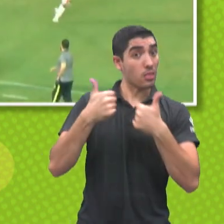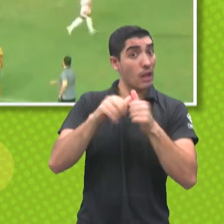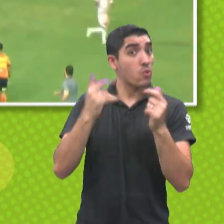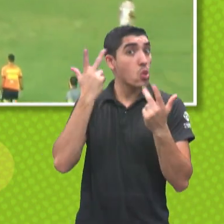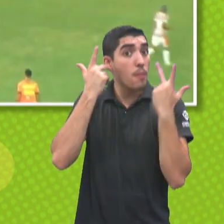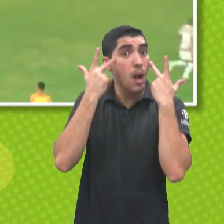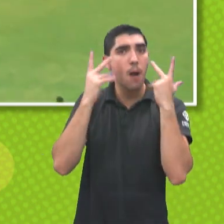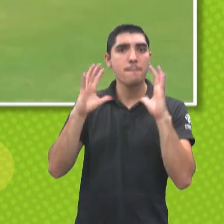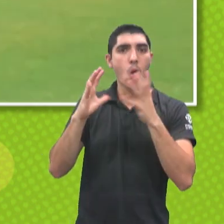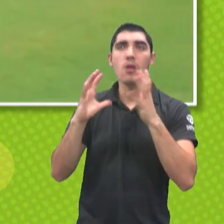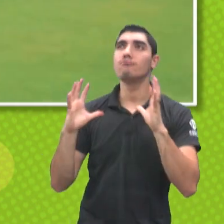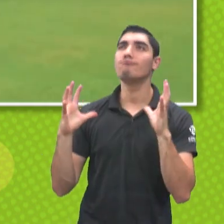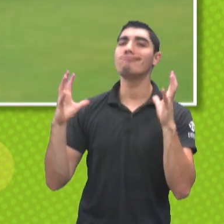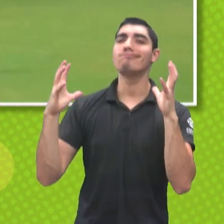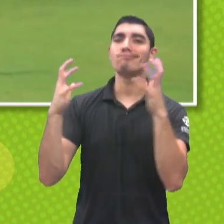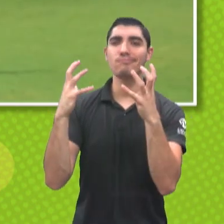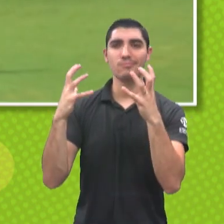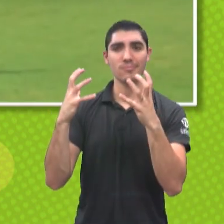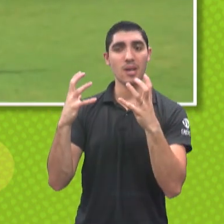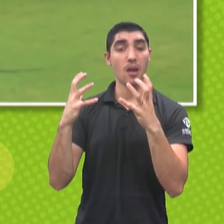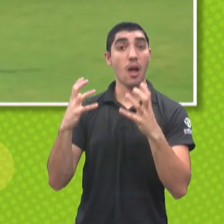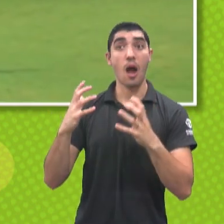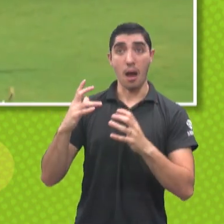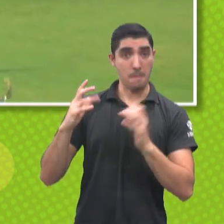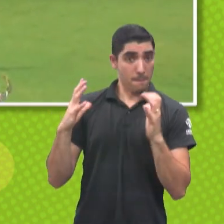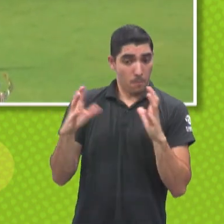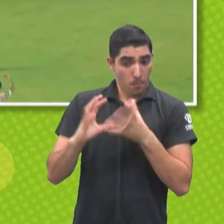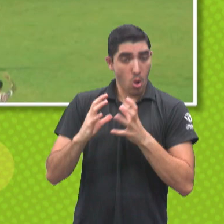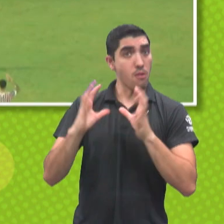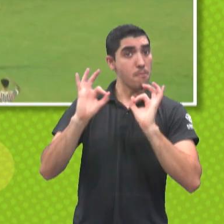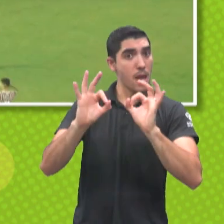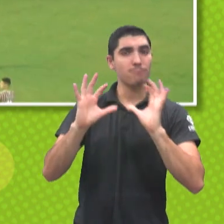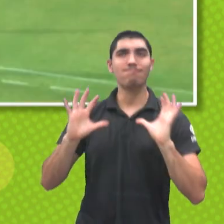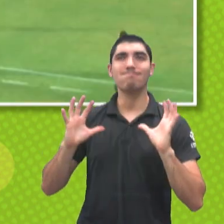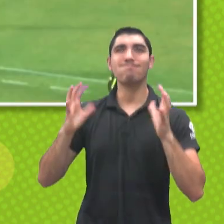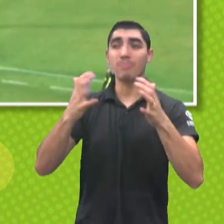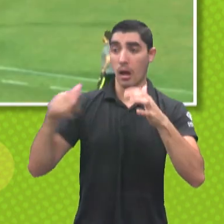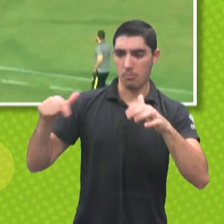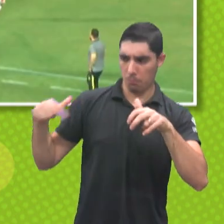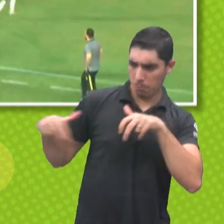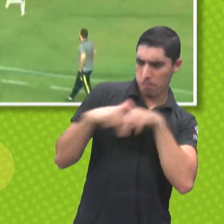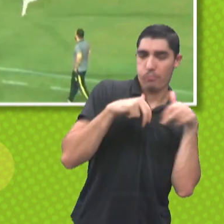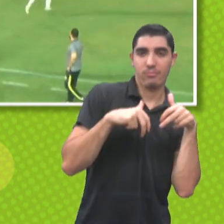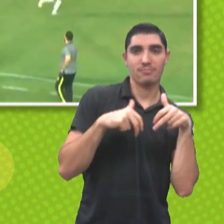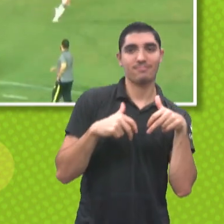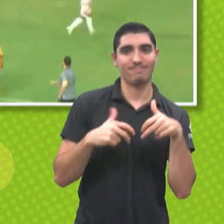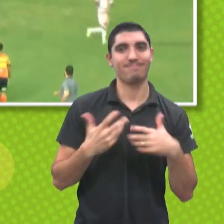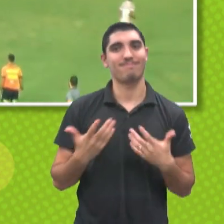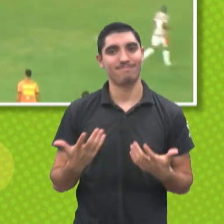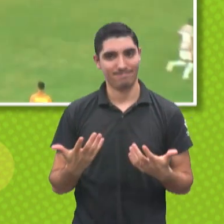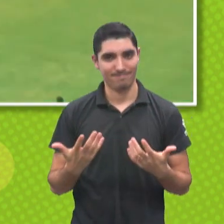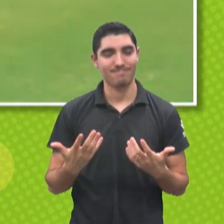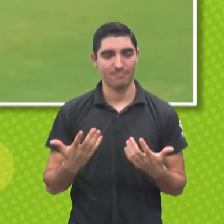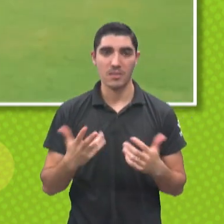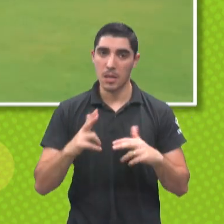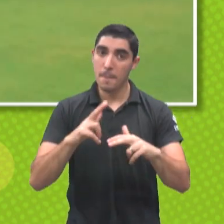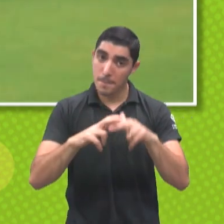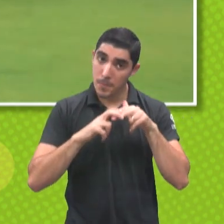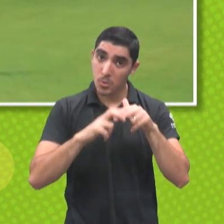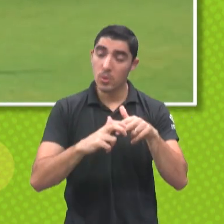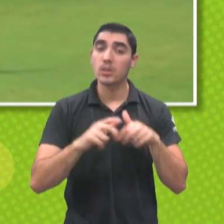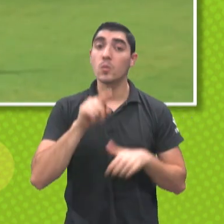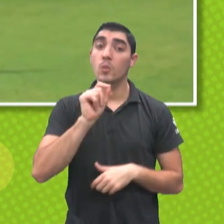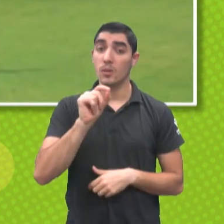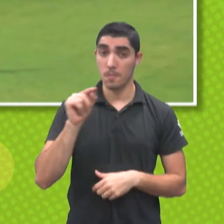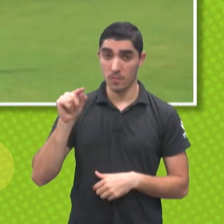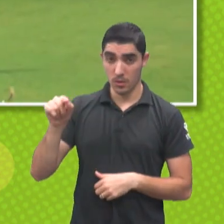estava inteiro na bola, iria pegar, se não defender, ficar com ela e espalmar para escanteio, ou seja, não sairia o gol. Mas por causa desse